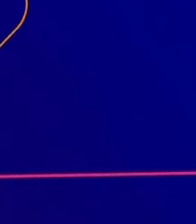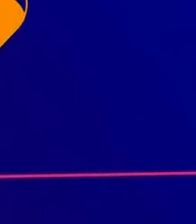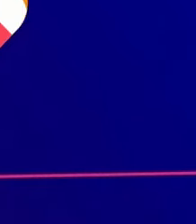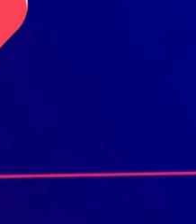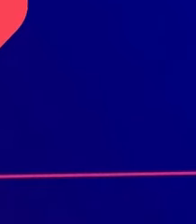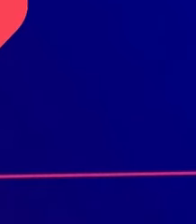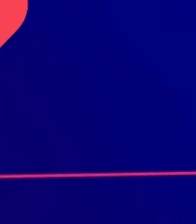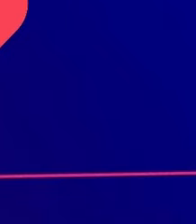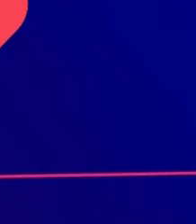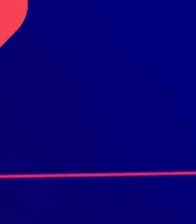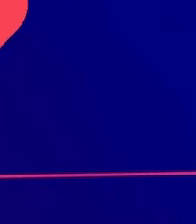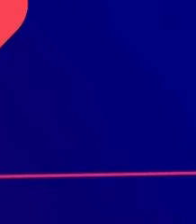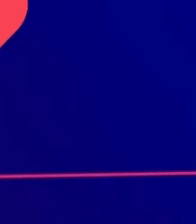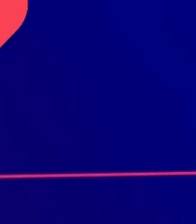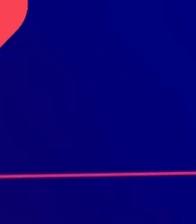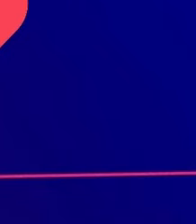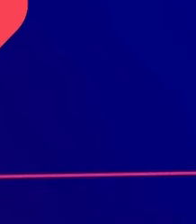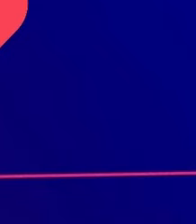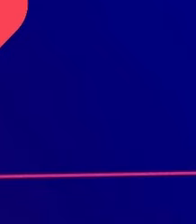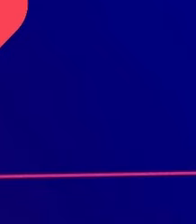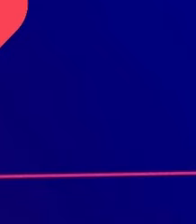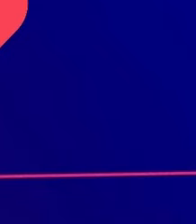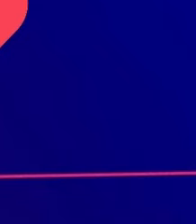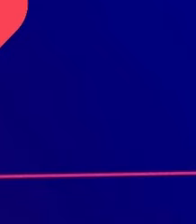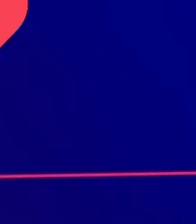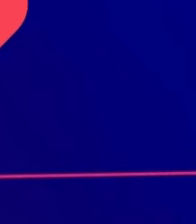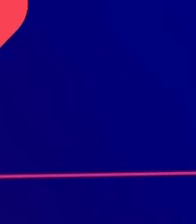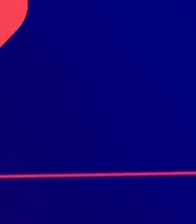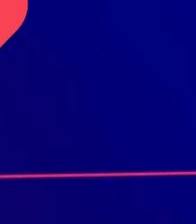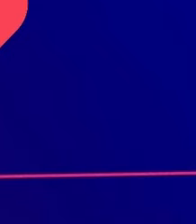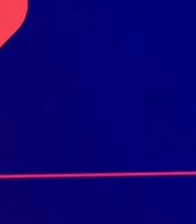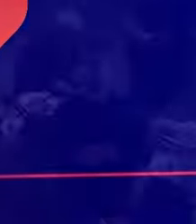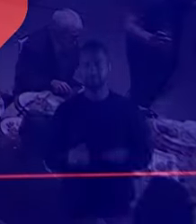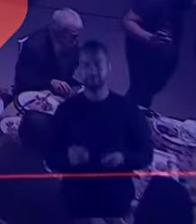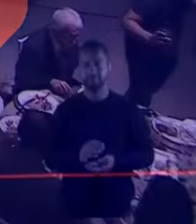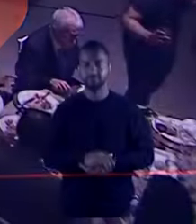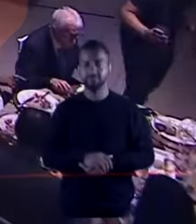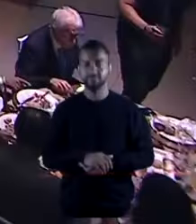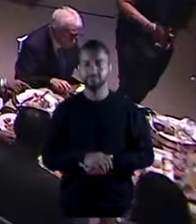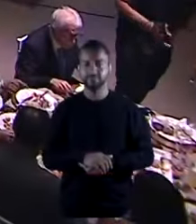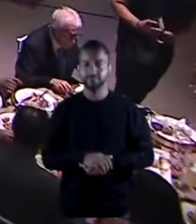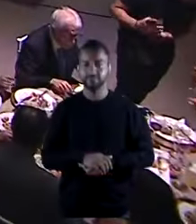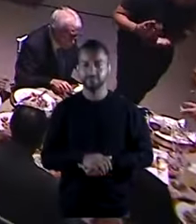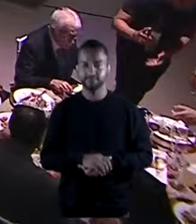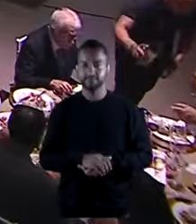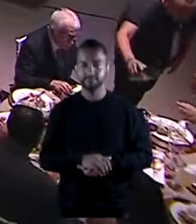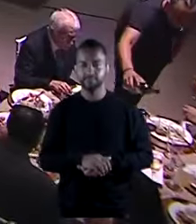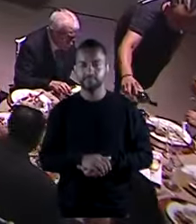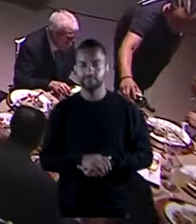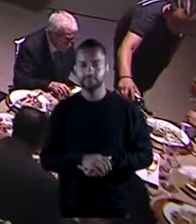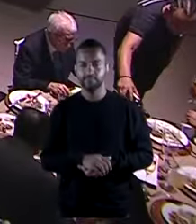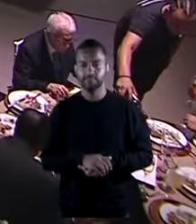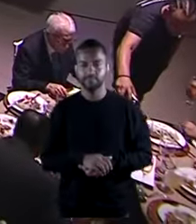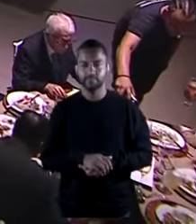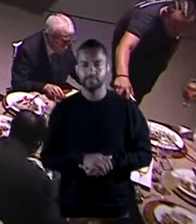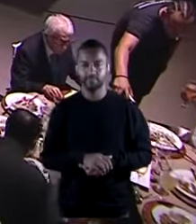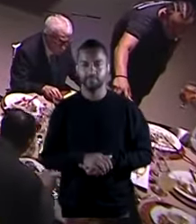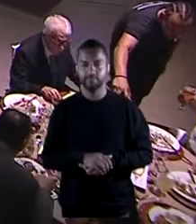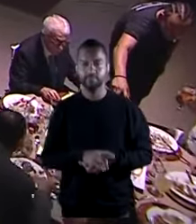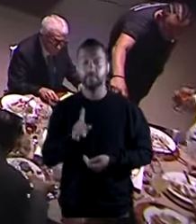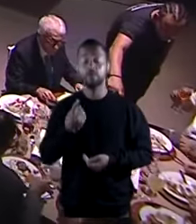Juninho Capixaba, do Red Bull Bragantino, Piquerez, do Palmeiras e Wellington, do São Paulo.